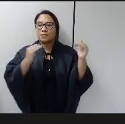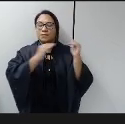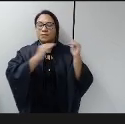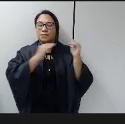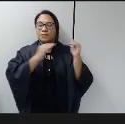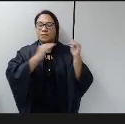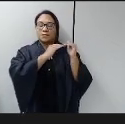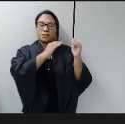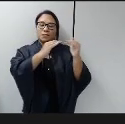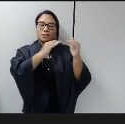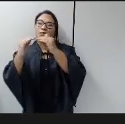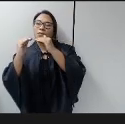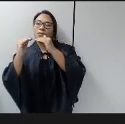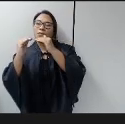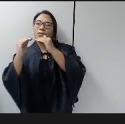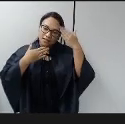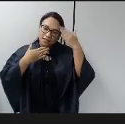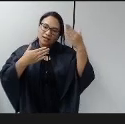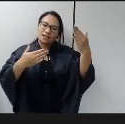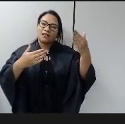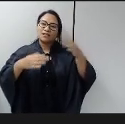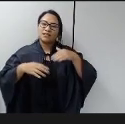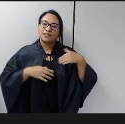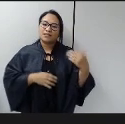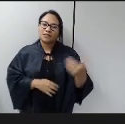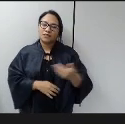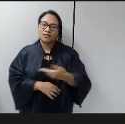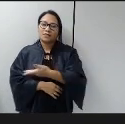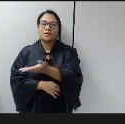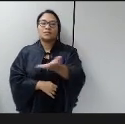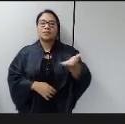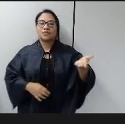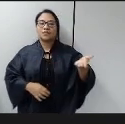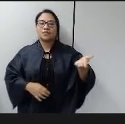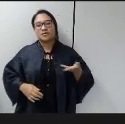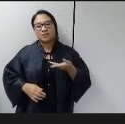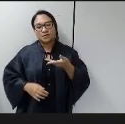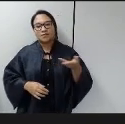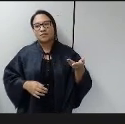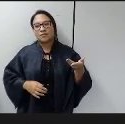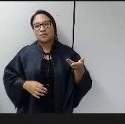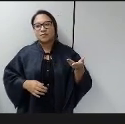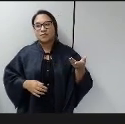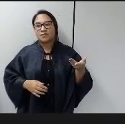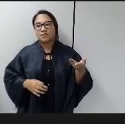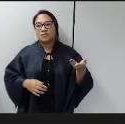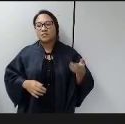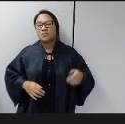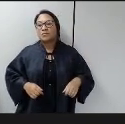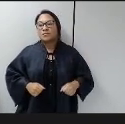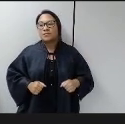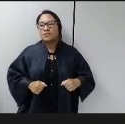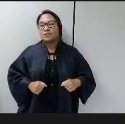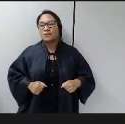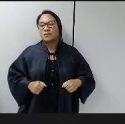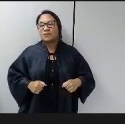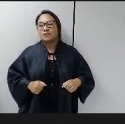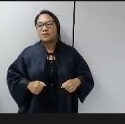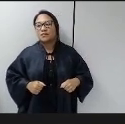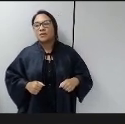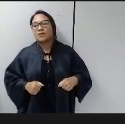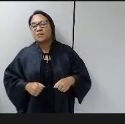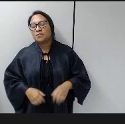a presença de todos, aos nossos servidores e aos eminentes pares.